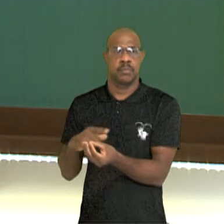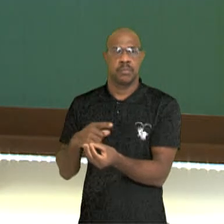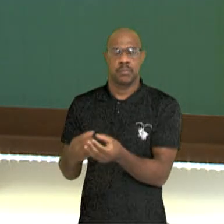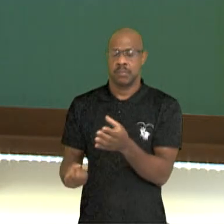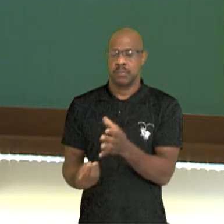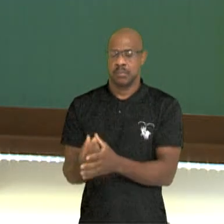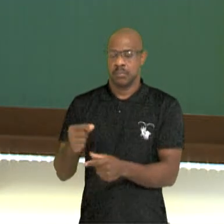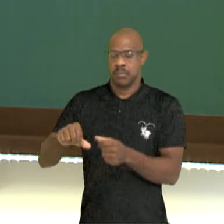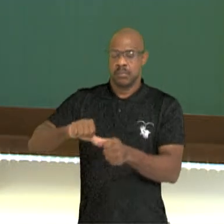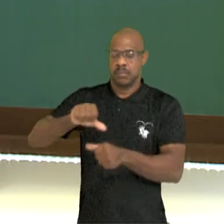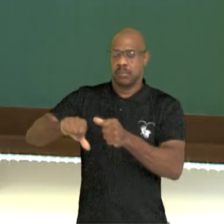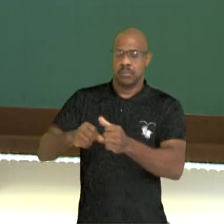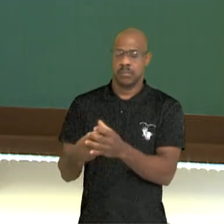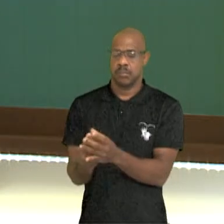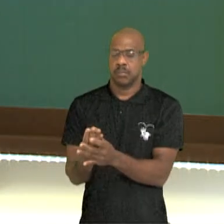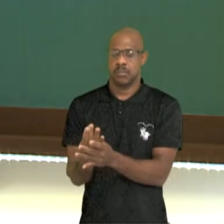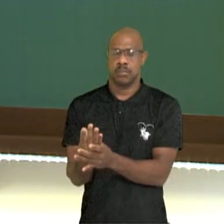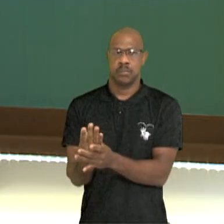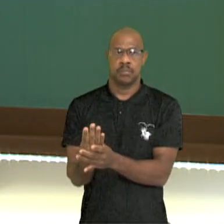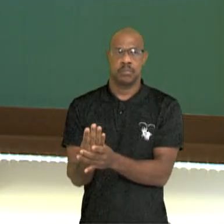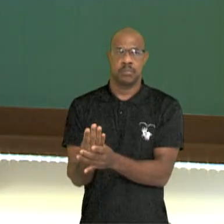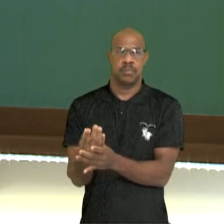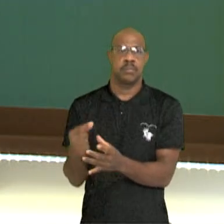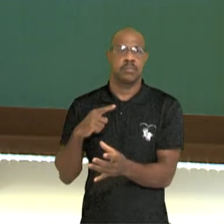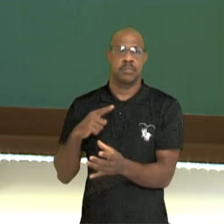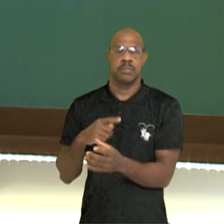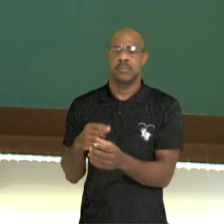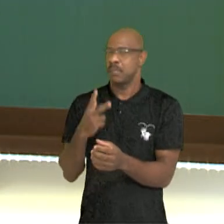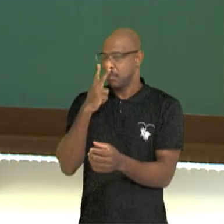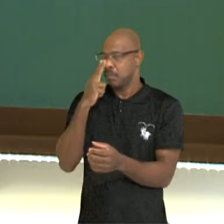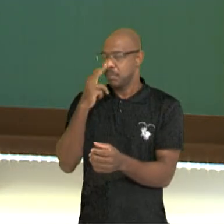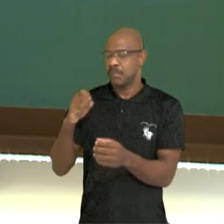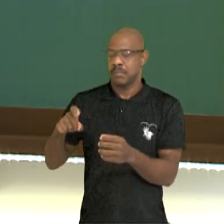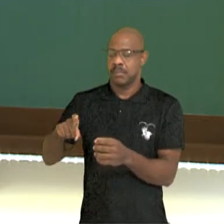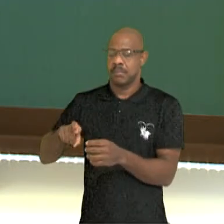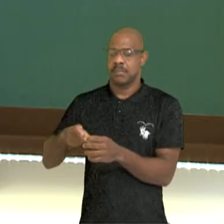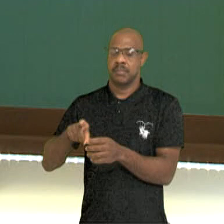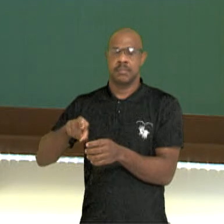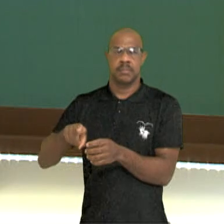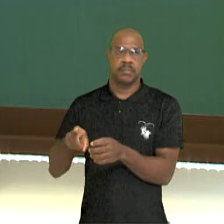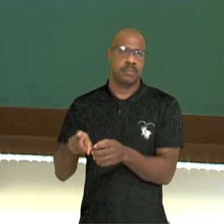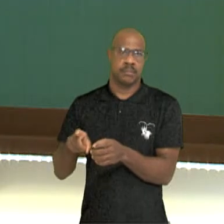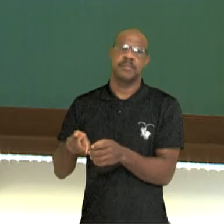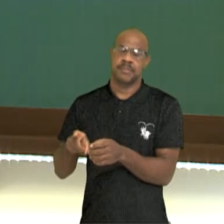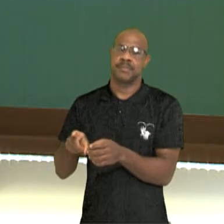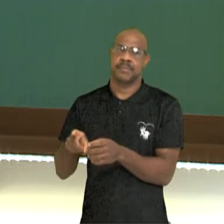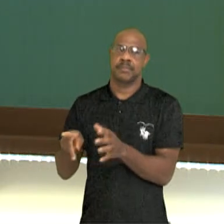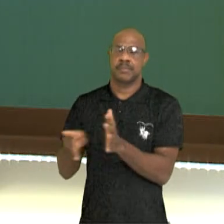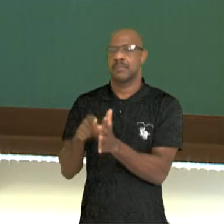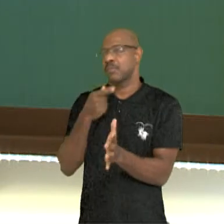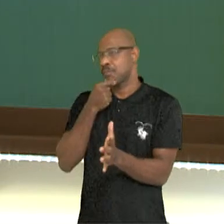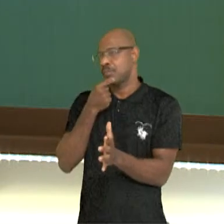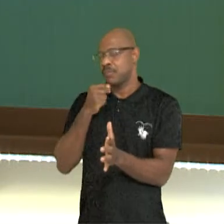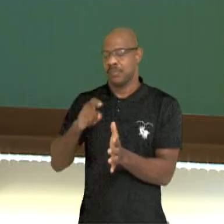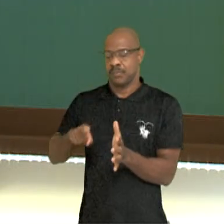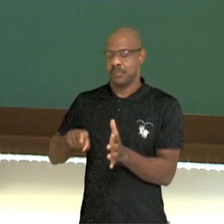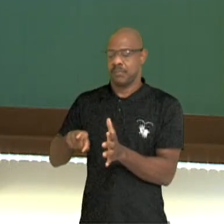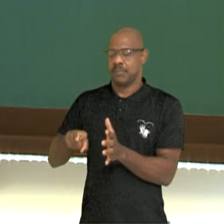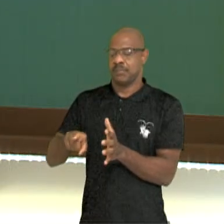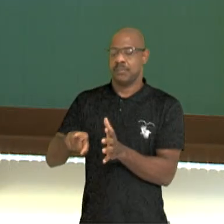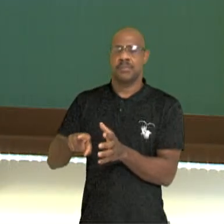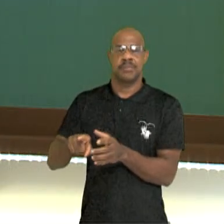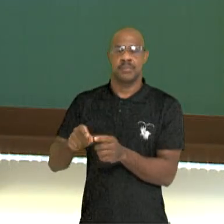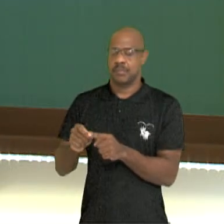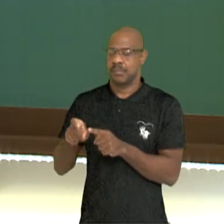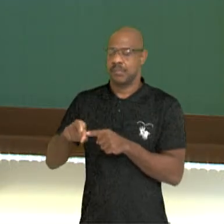os anterozoides. Olha só, parecido com o espermatozoide, são os gametas masculinos. Então, o gameta masculino, ele